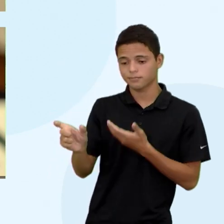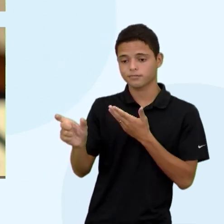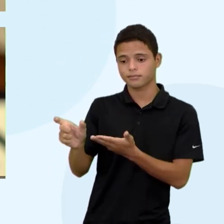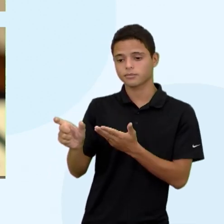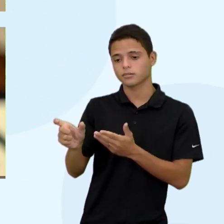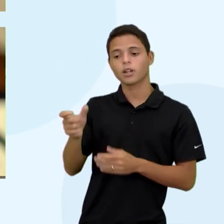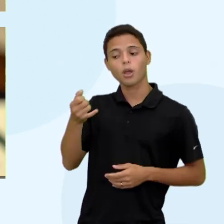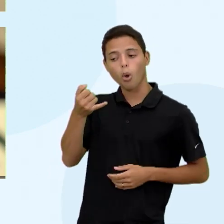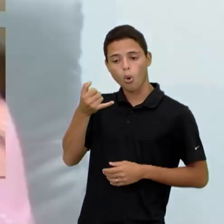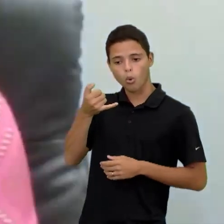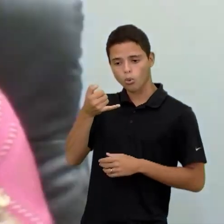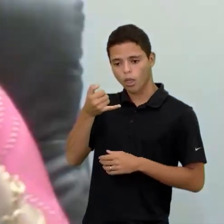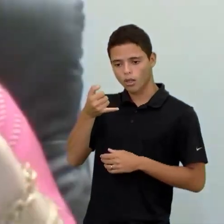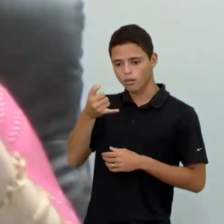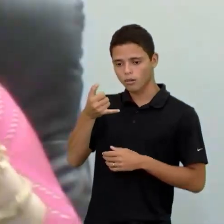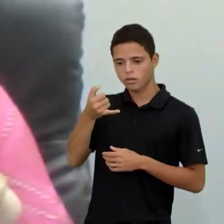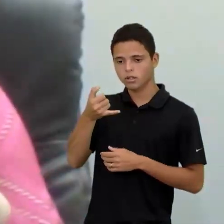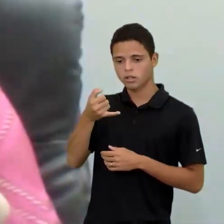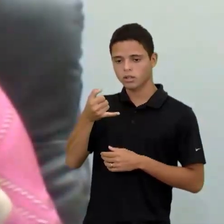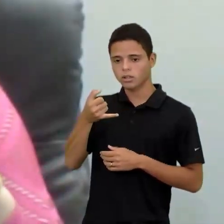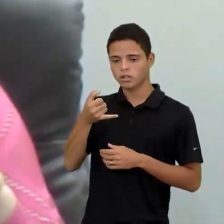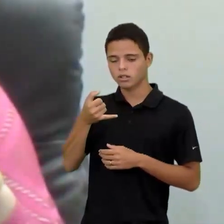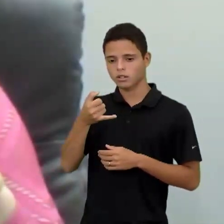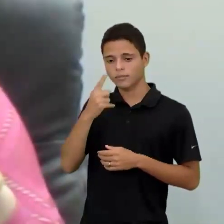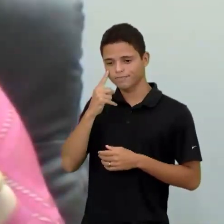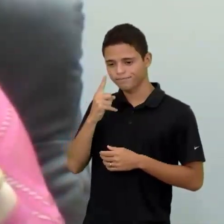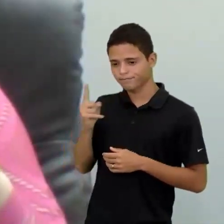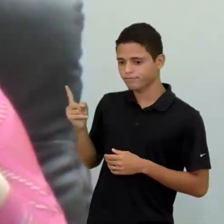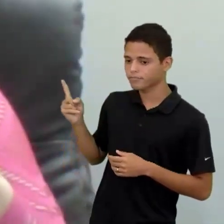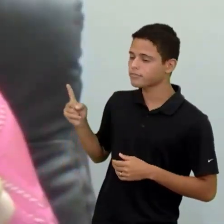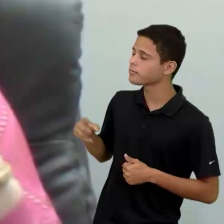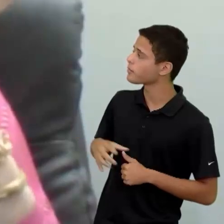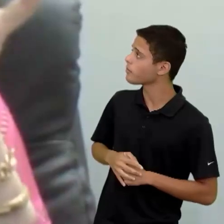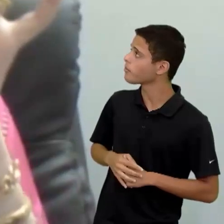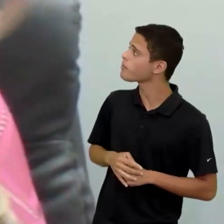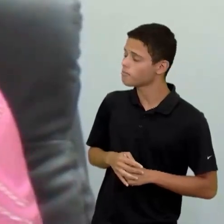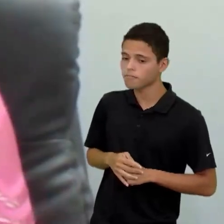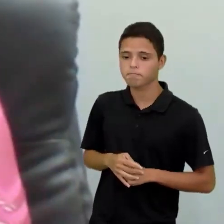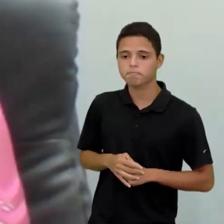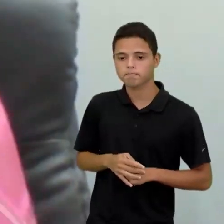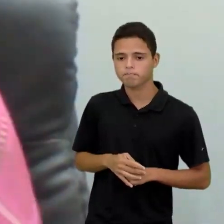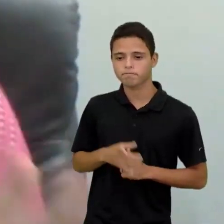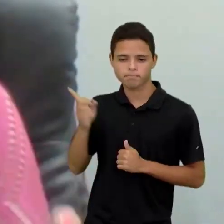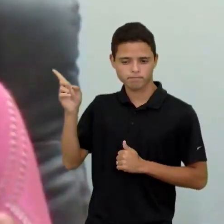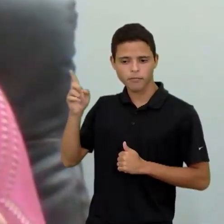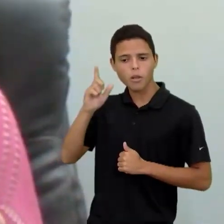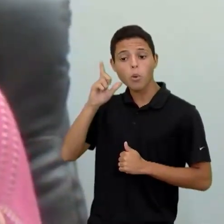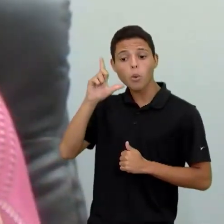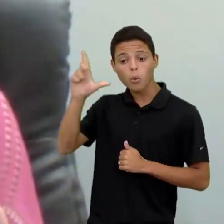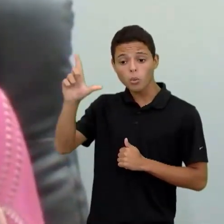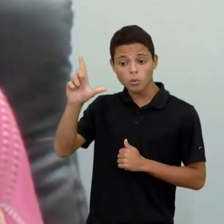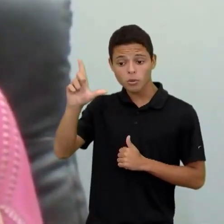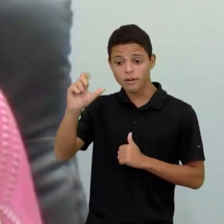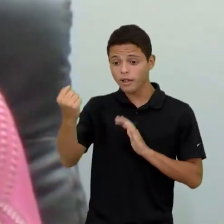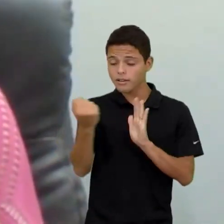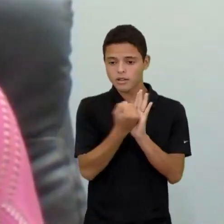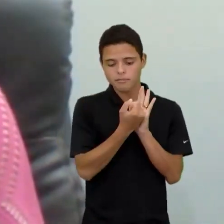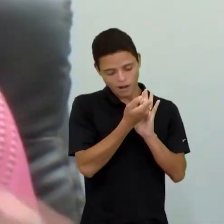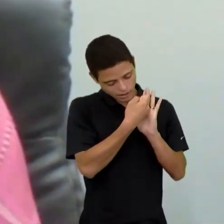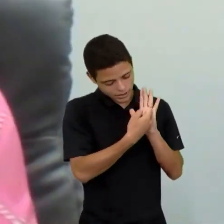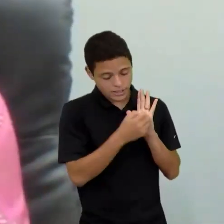lápis engrossado, colocar entre um dedo e outro lápis, e aqui ele fecha e consegue